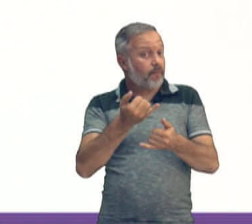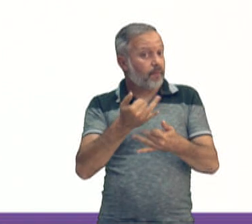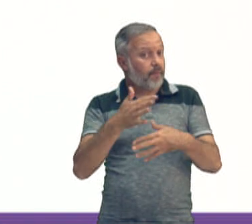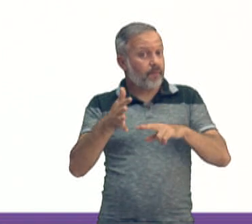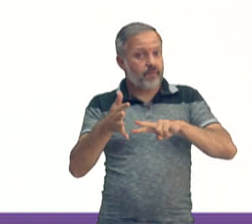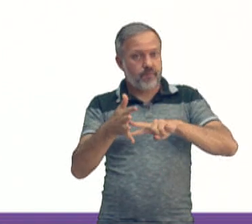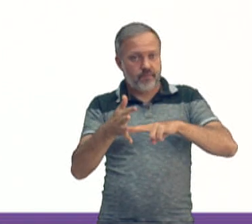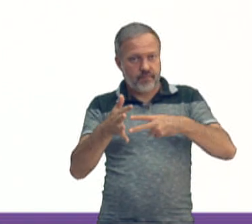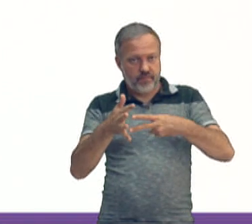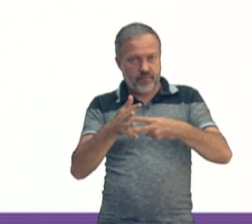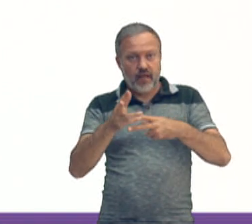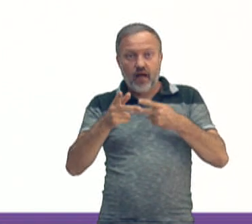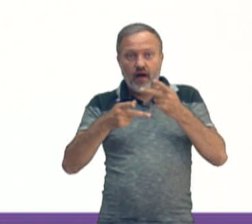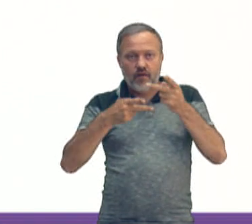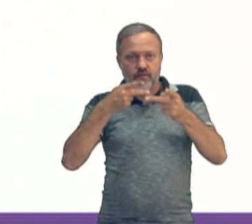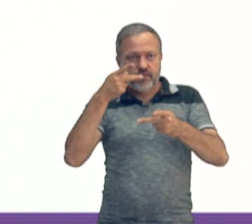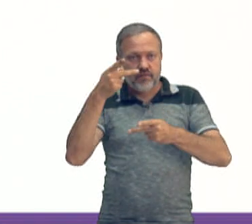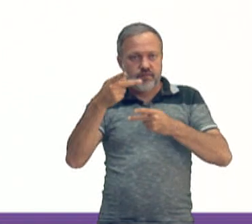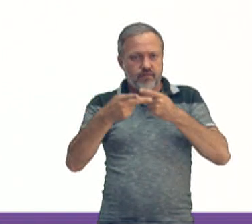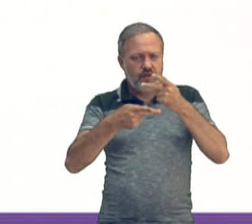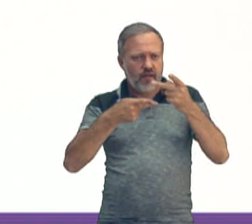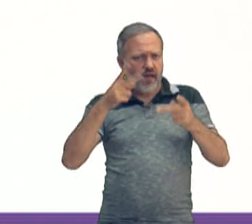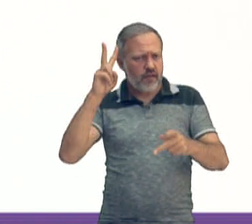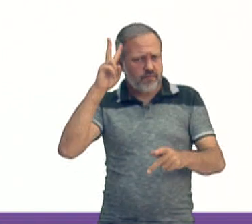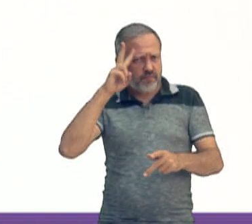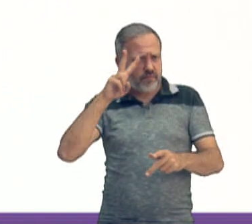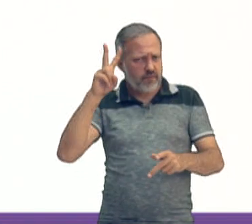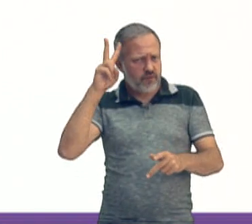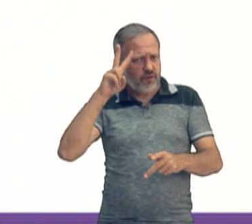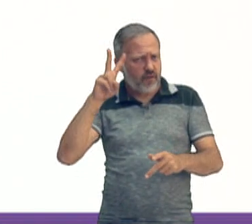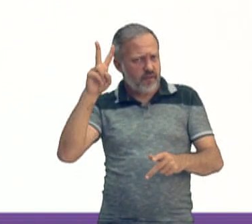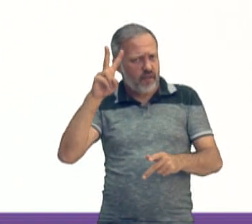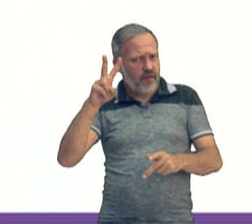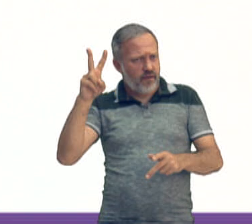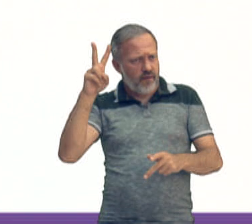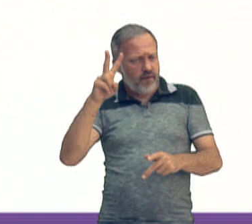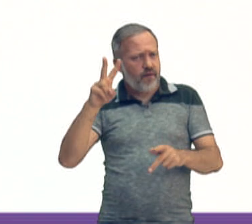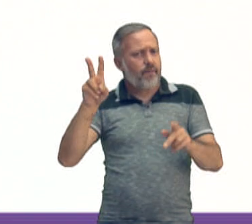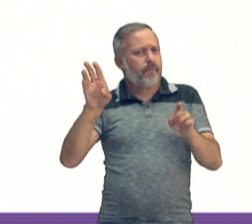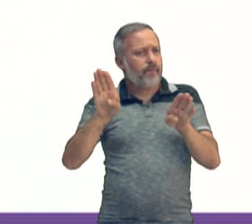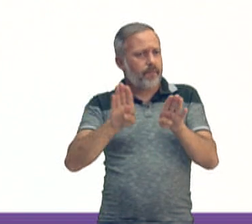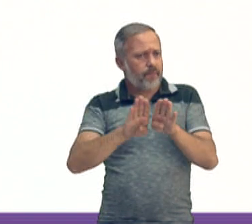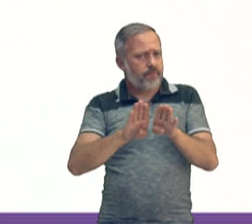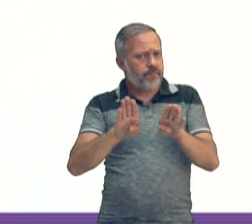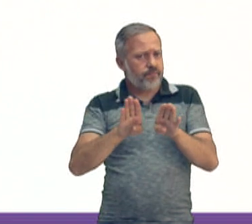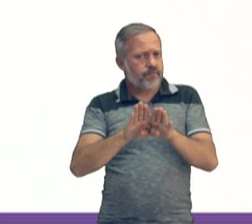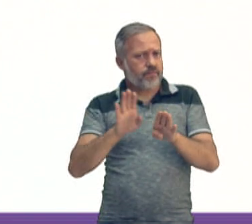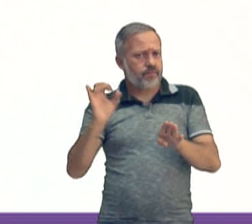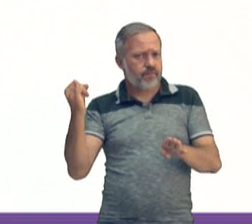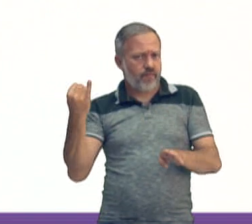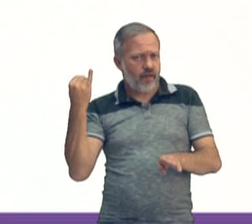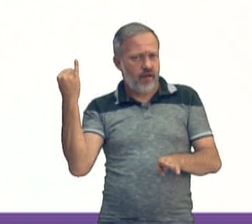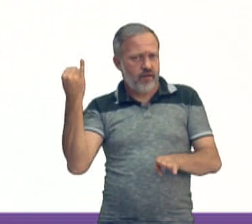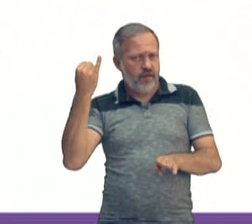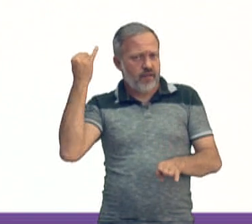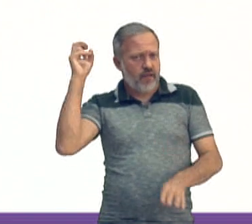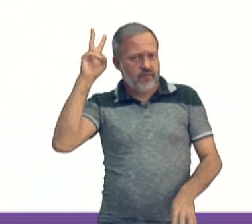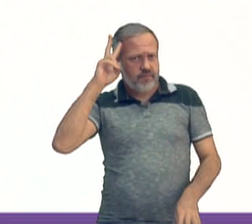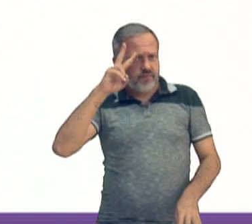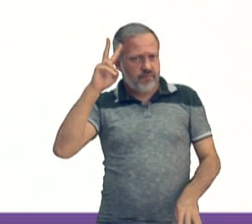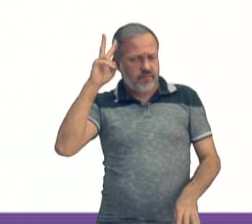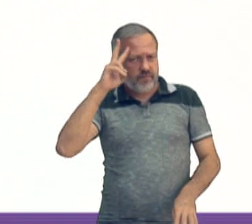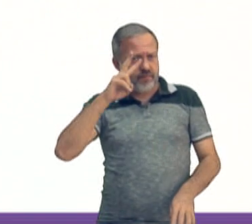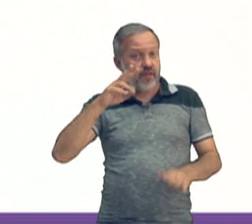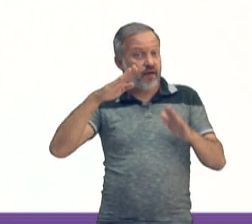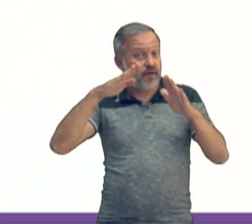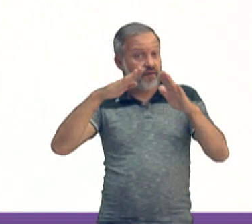que também é uma forma bastante agradável de arte. Falamos da importância da contação de história na